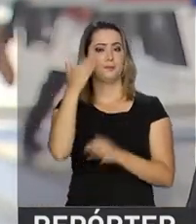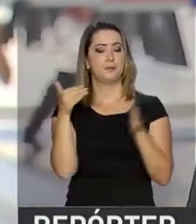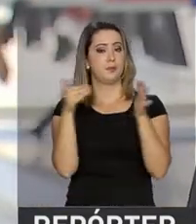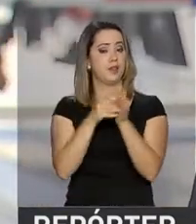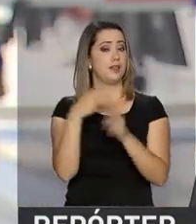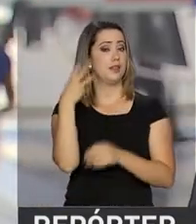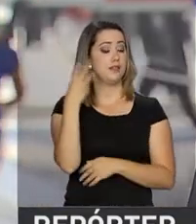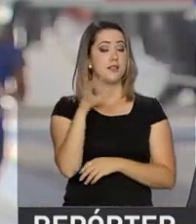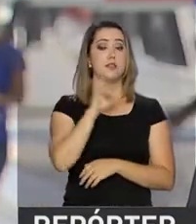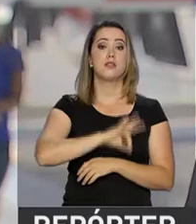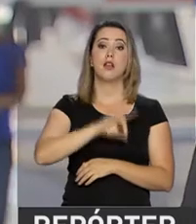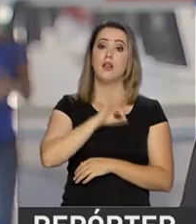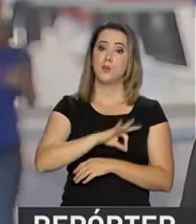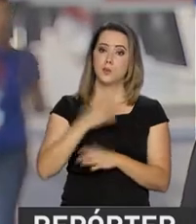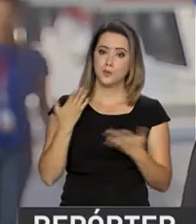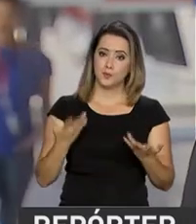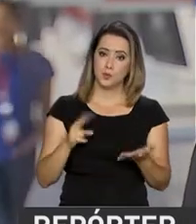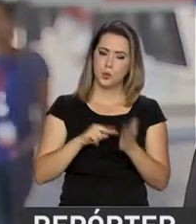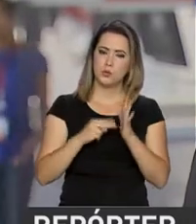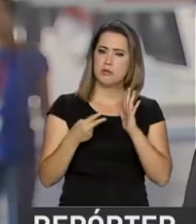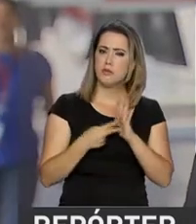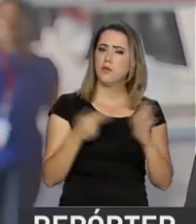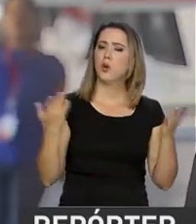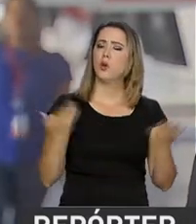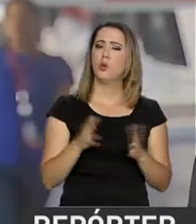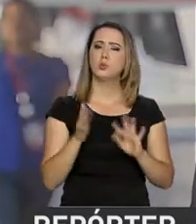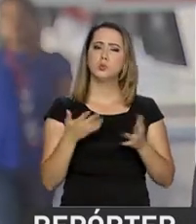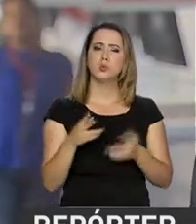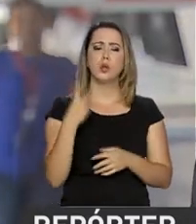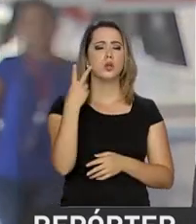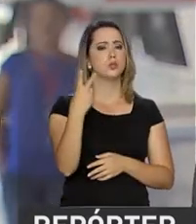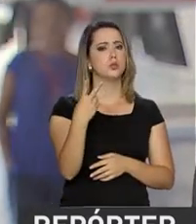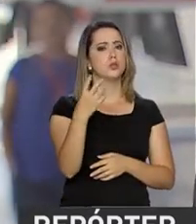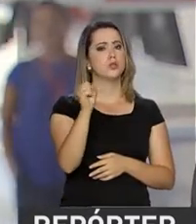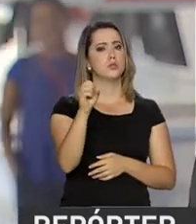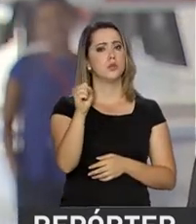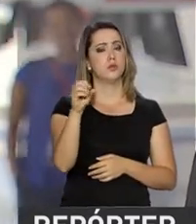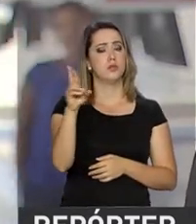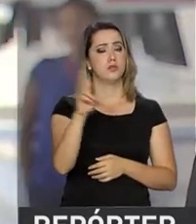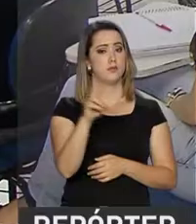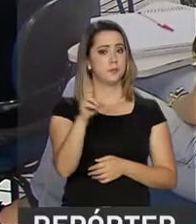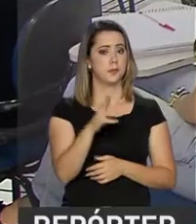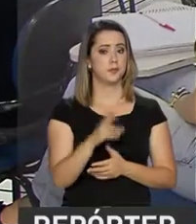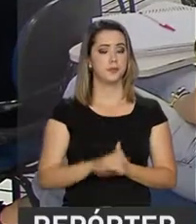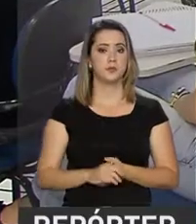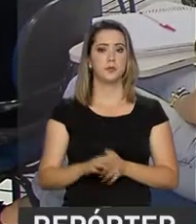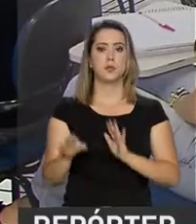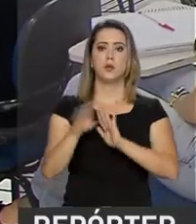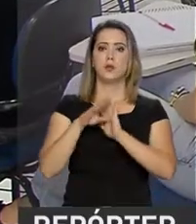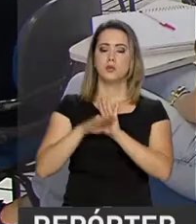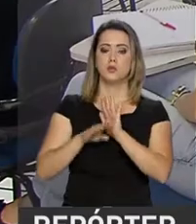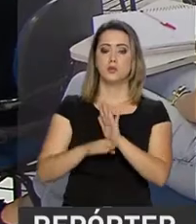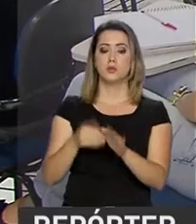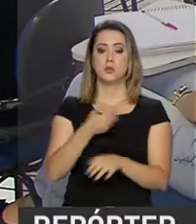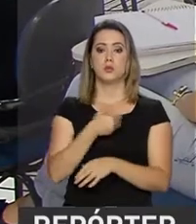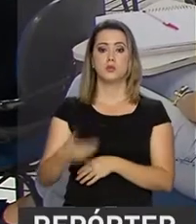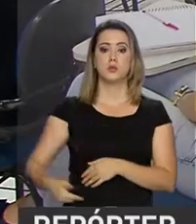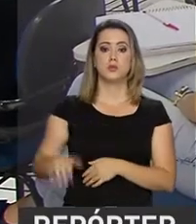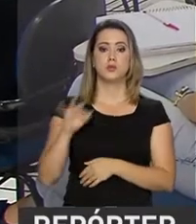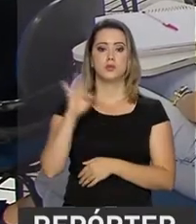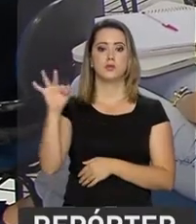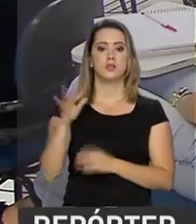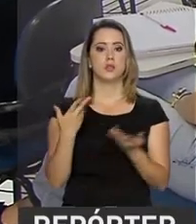três salários mínimos o que equivale hoje a cerca de 2.800 reais programas do governo federal como